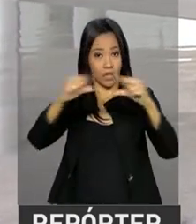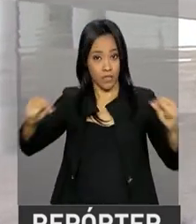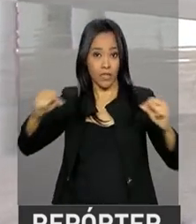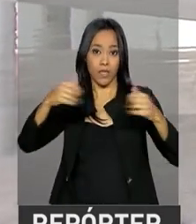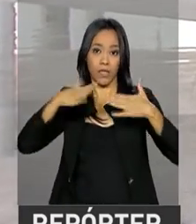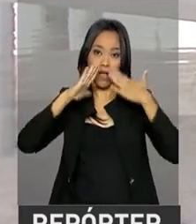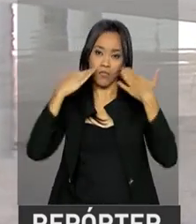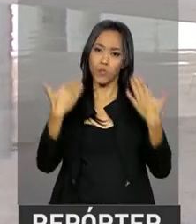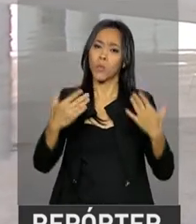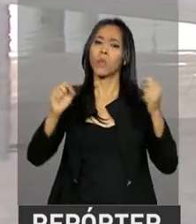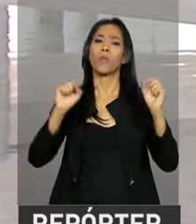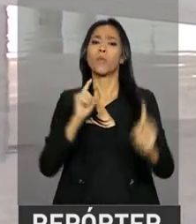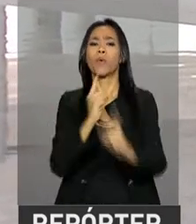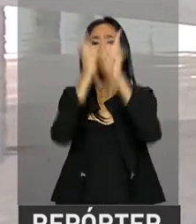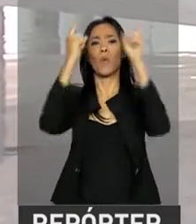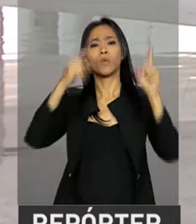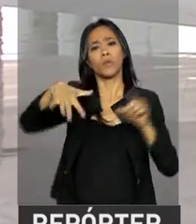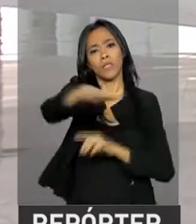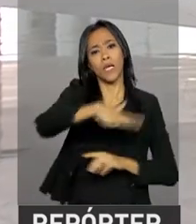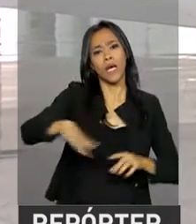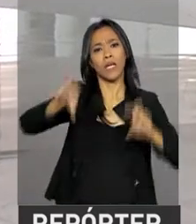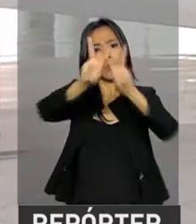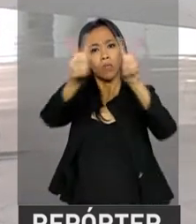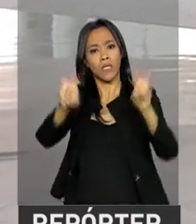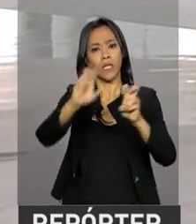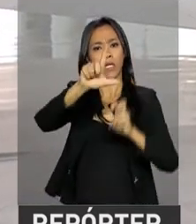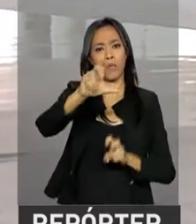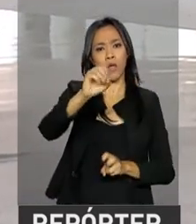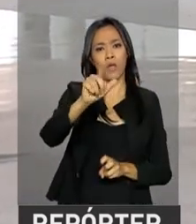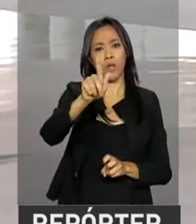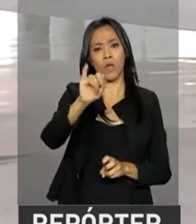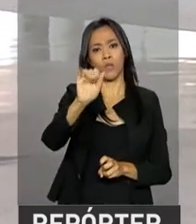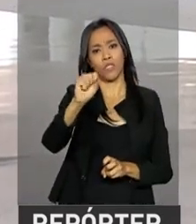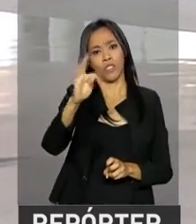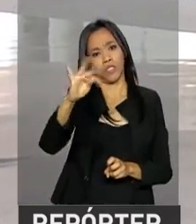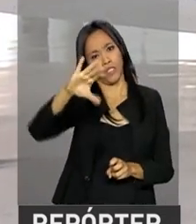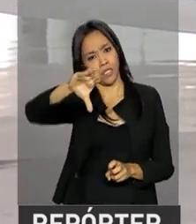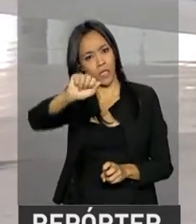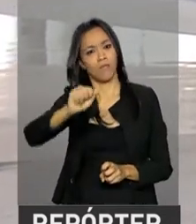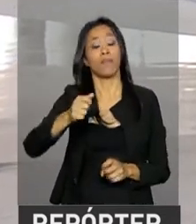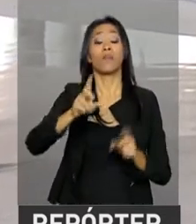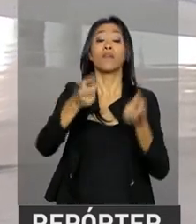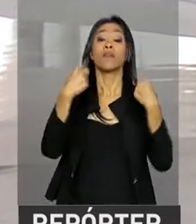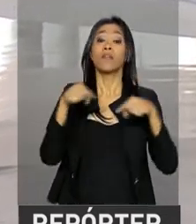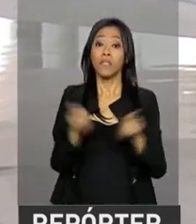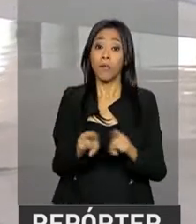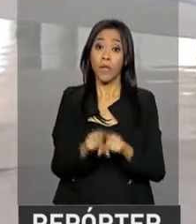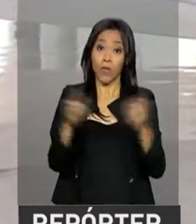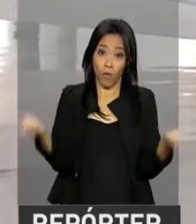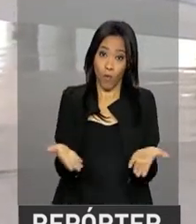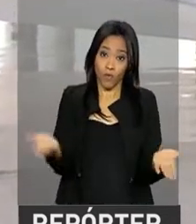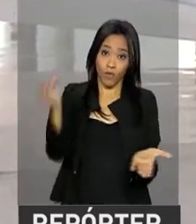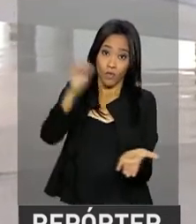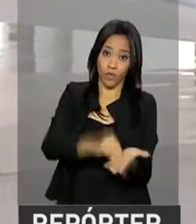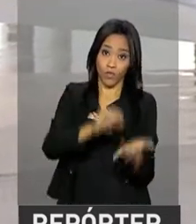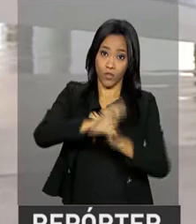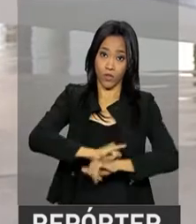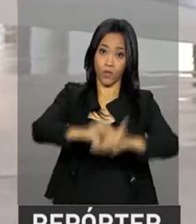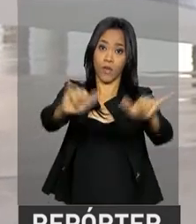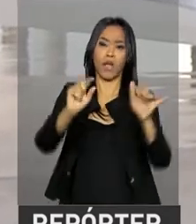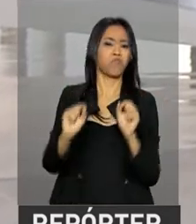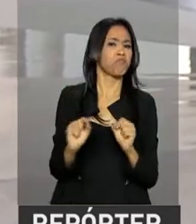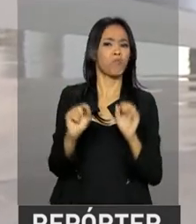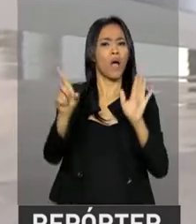sobre logística e infraestrutura e o diário oficial de hoje traz publicada a lei que institui uma